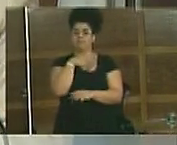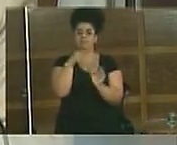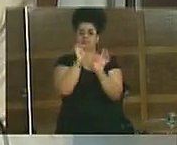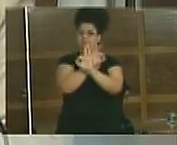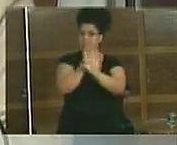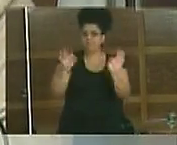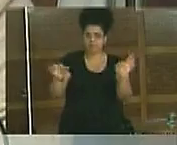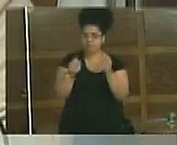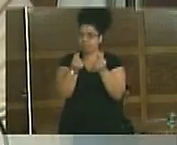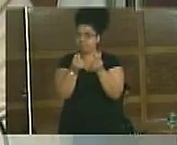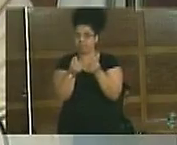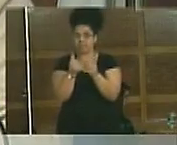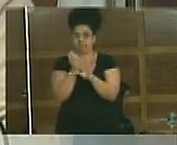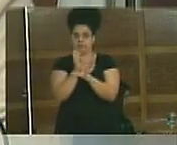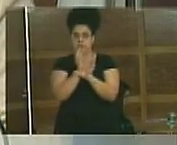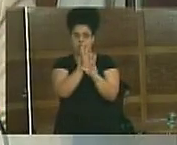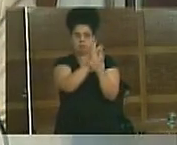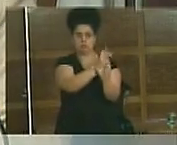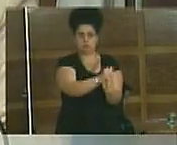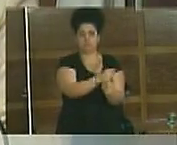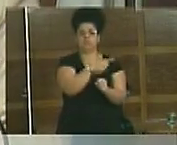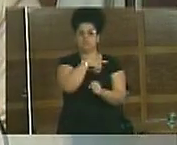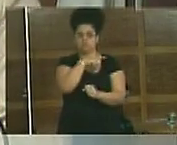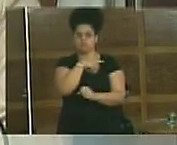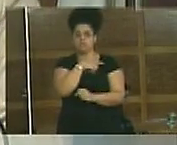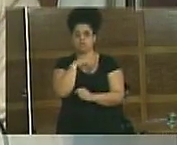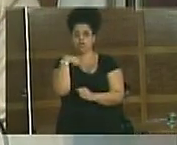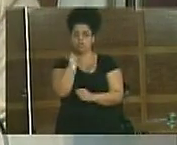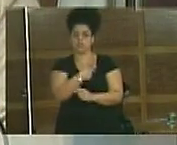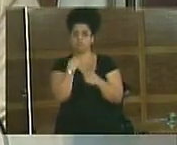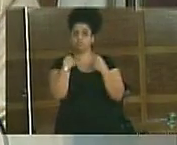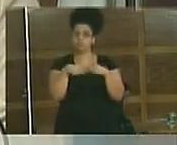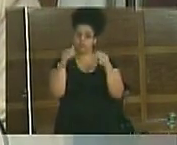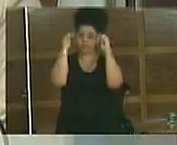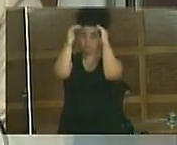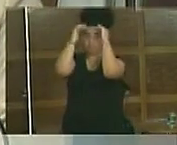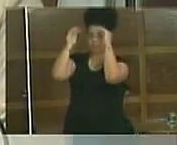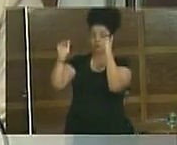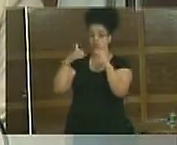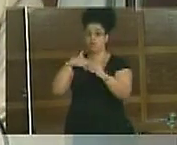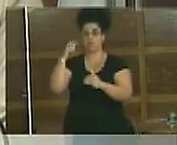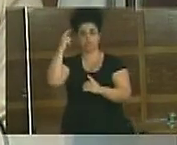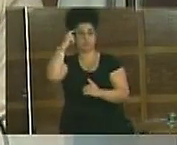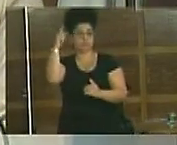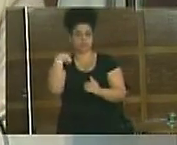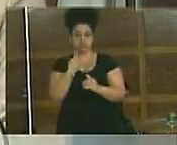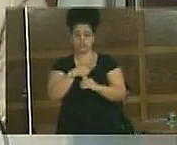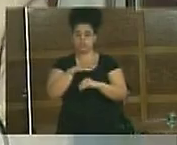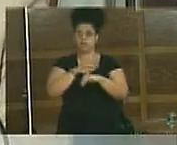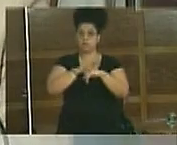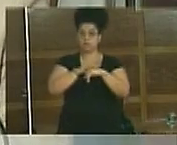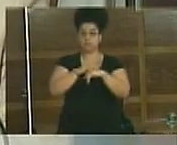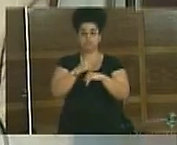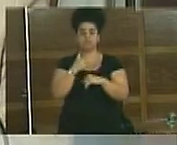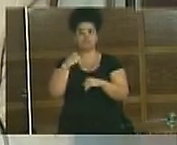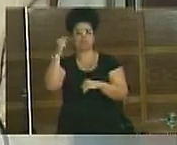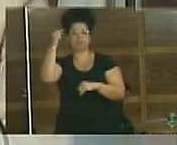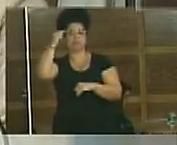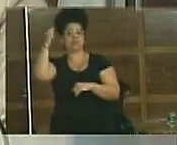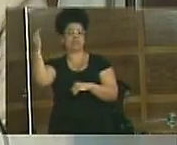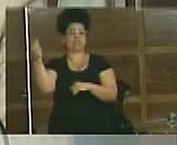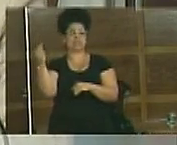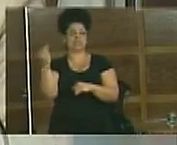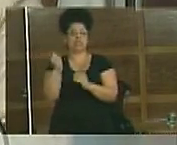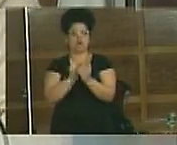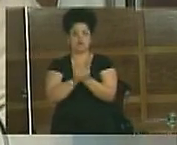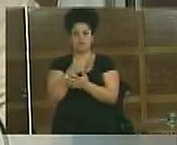excelente orçamento público e nós temos que fazer nosso dever de casa. Eu acho que quando a gente está doente, a gente não pensa em comprar